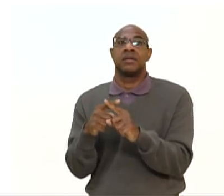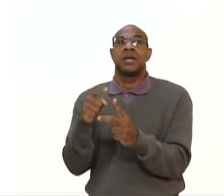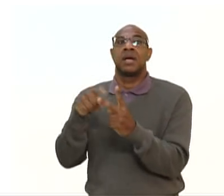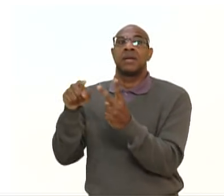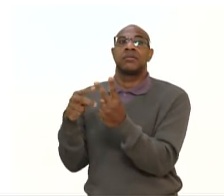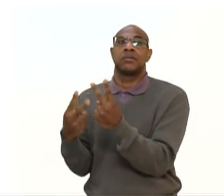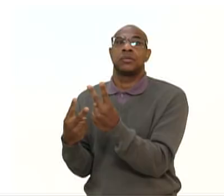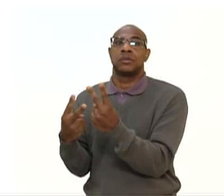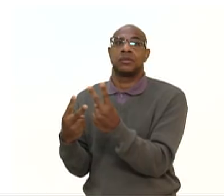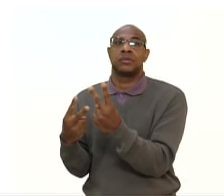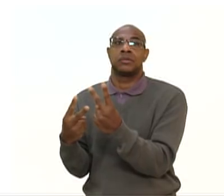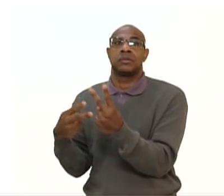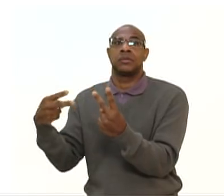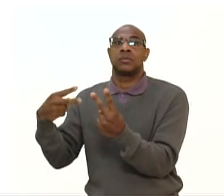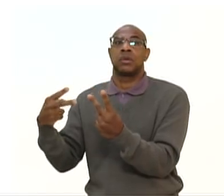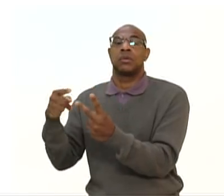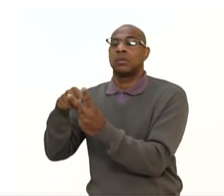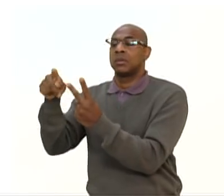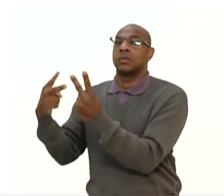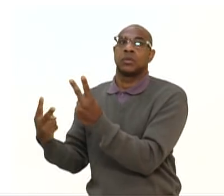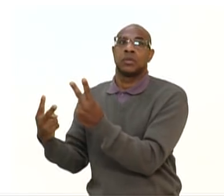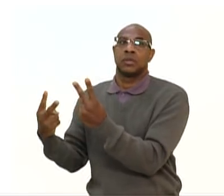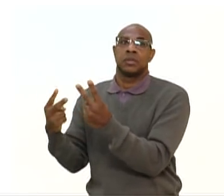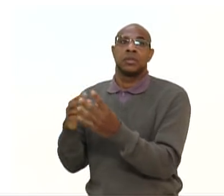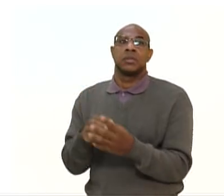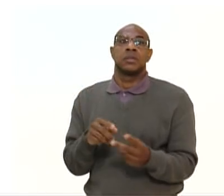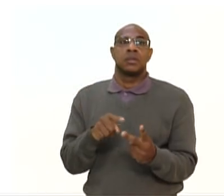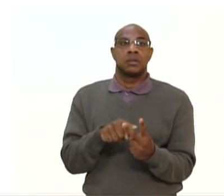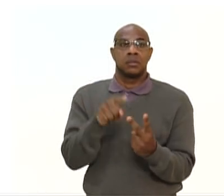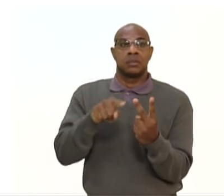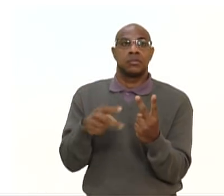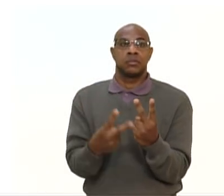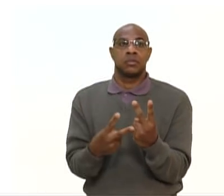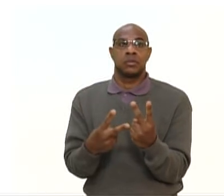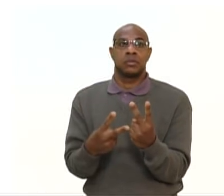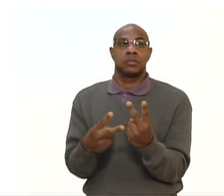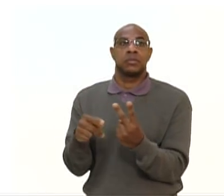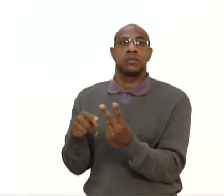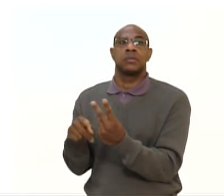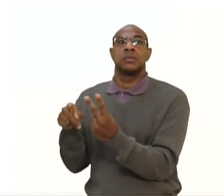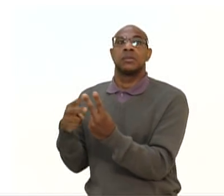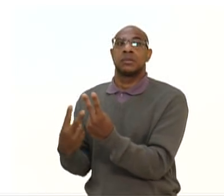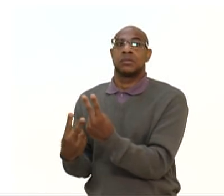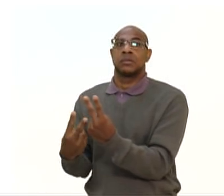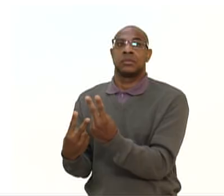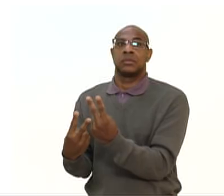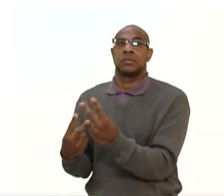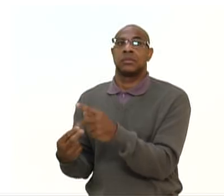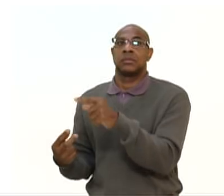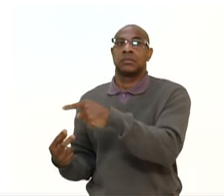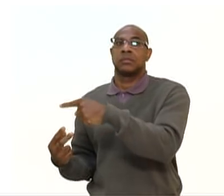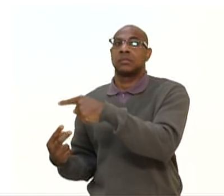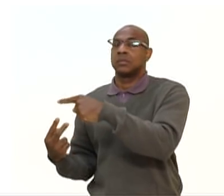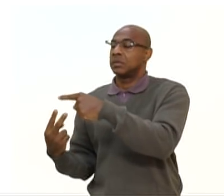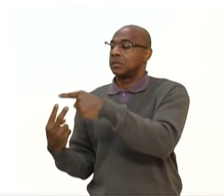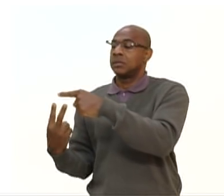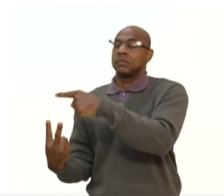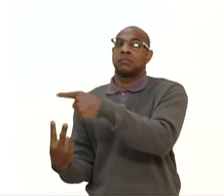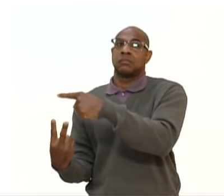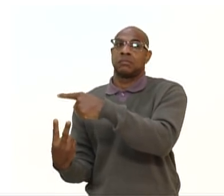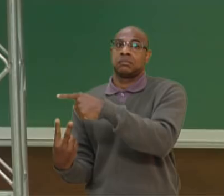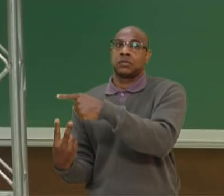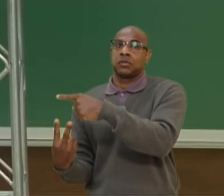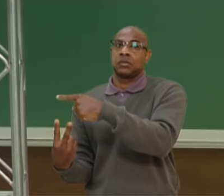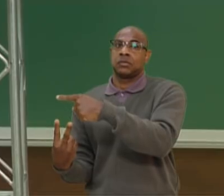2, raiz de 2 vezes raiz de 2, raiz de 4, que a raiz de 4 é 2. Portanto, achamos o